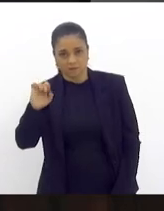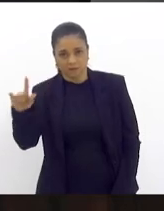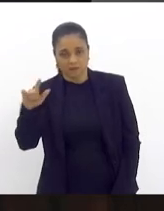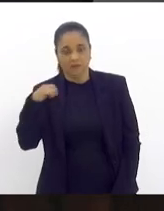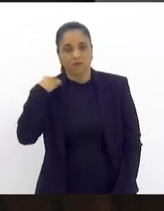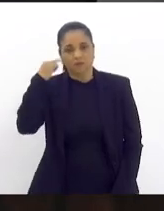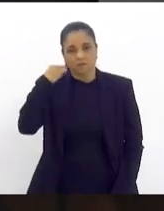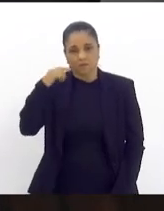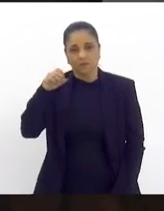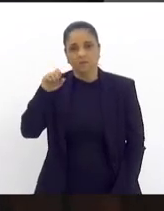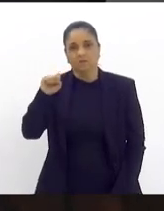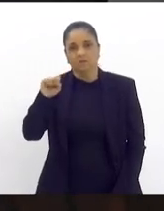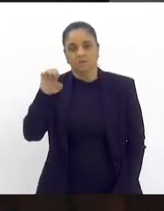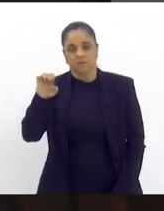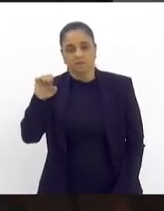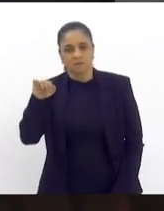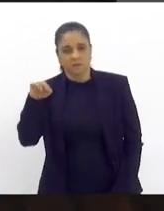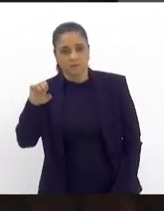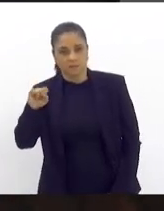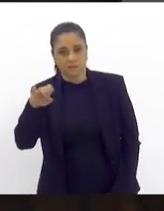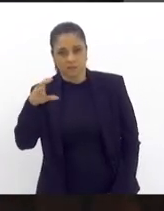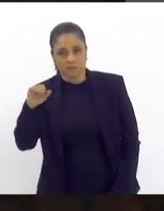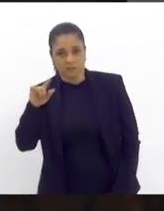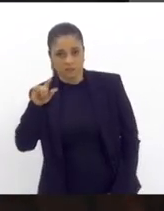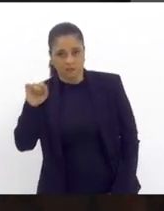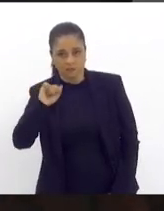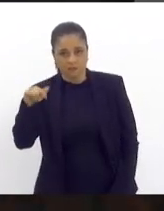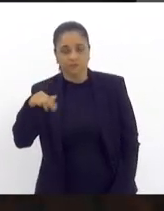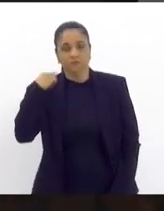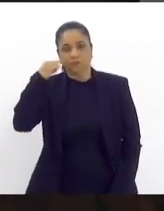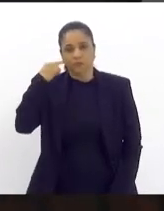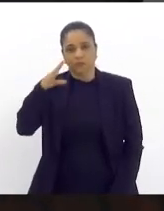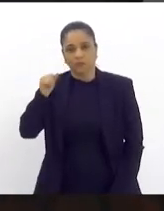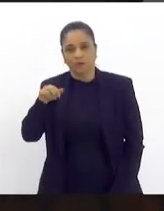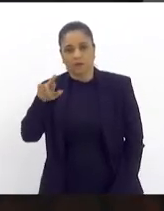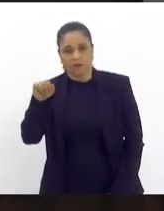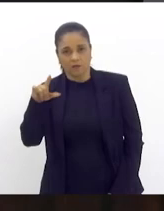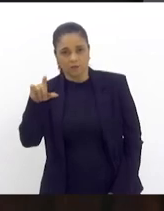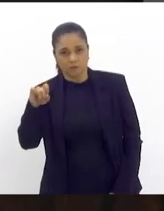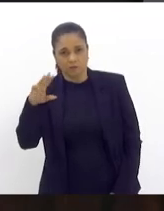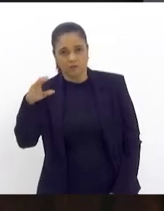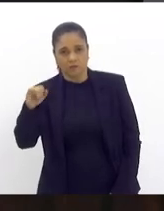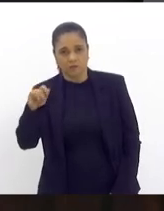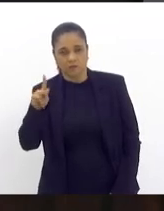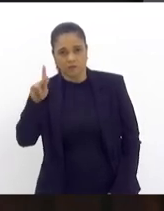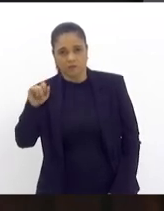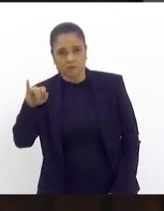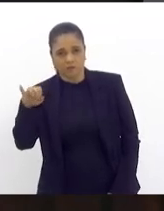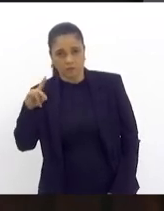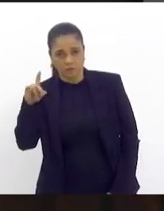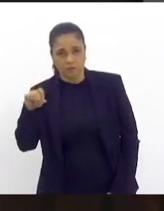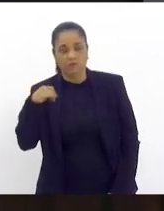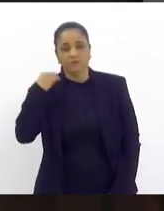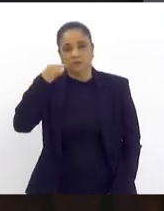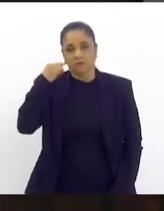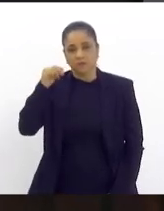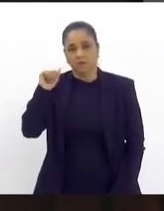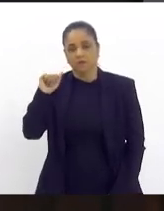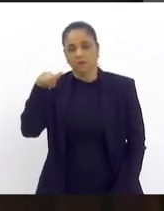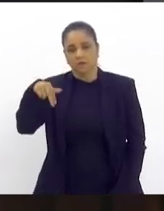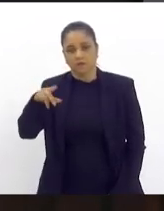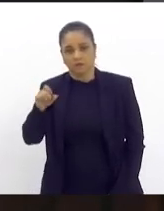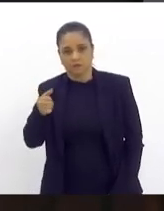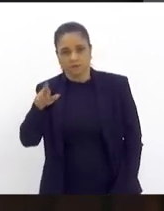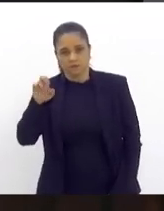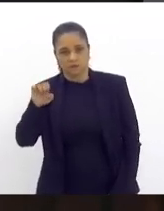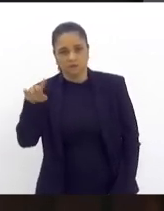Vinícius Cozolino, deputado Carlos Caiado, deputado Anderson Moraes, deputada